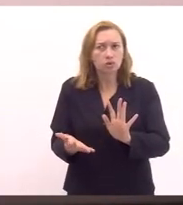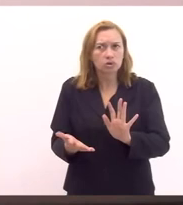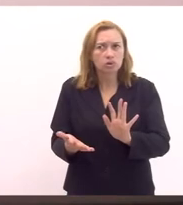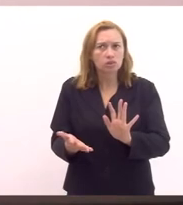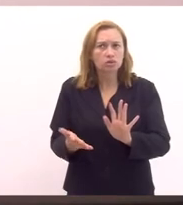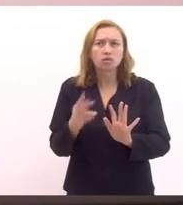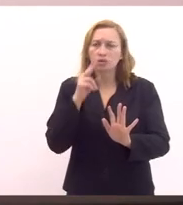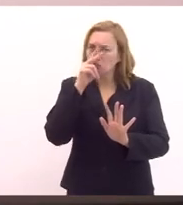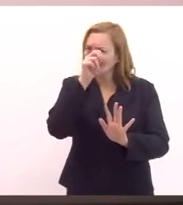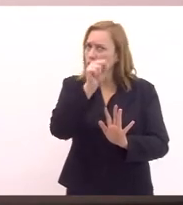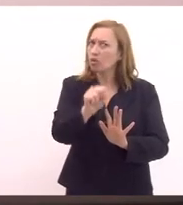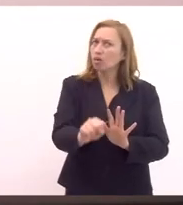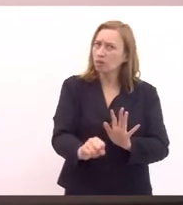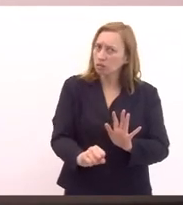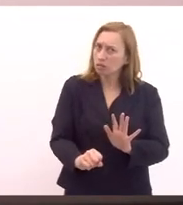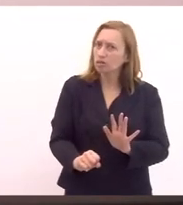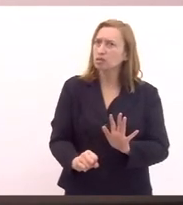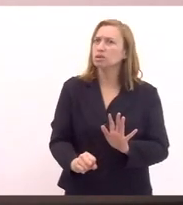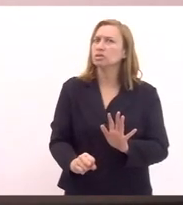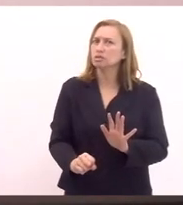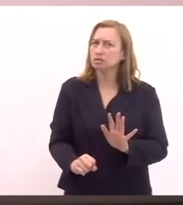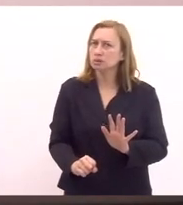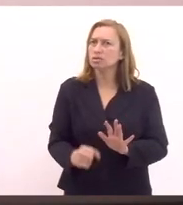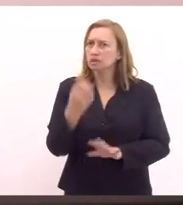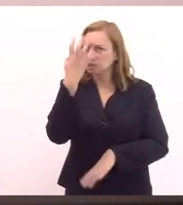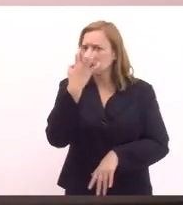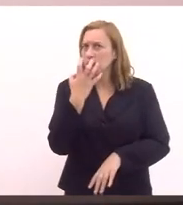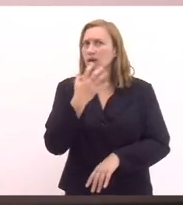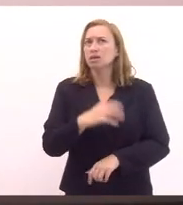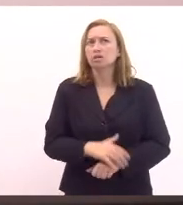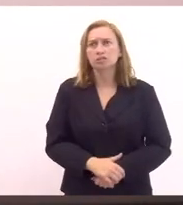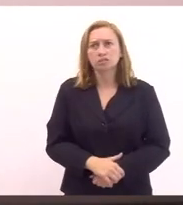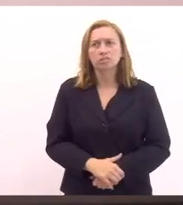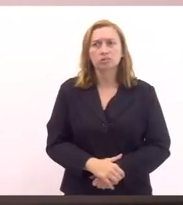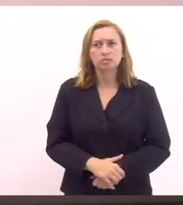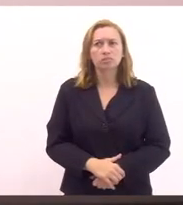muito fortes muito gritante muito discrepantes